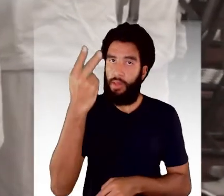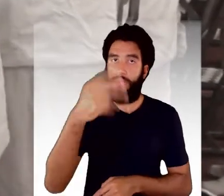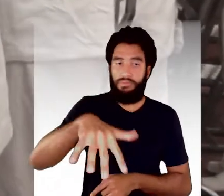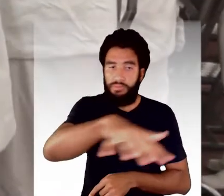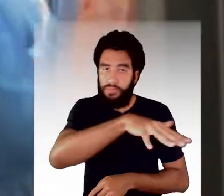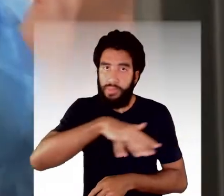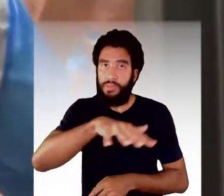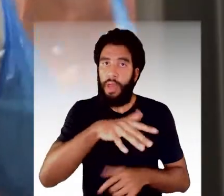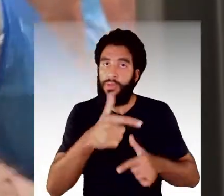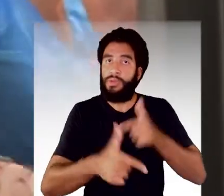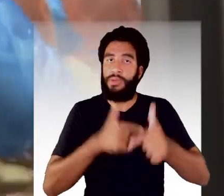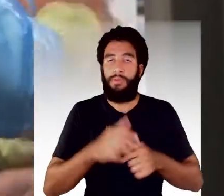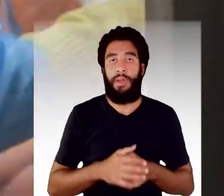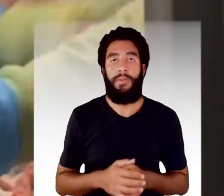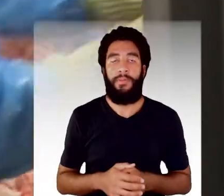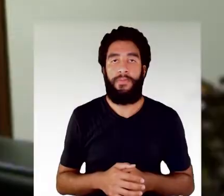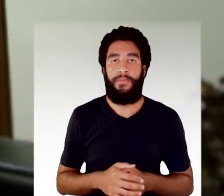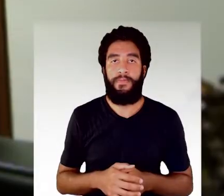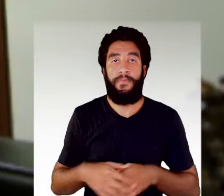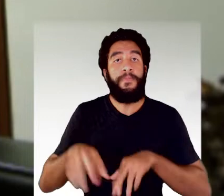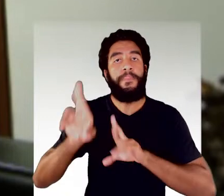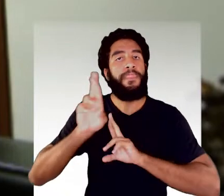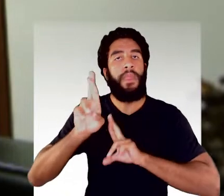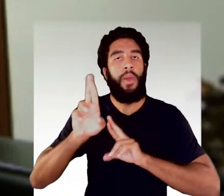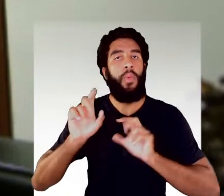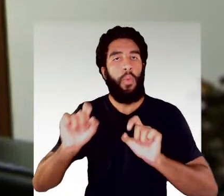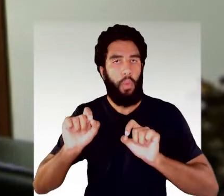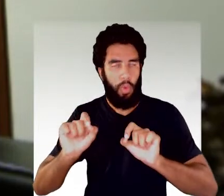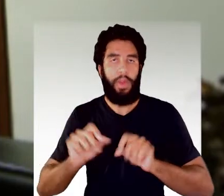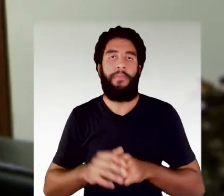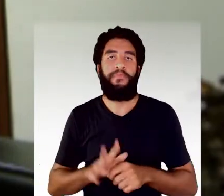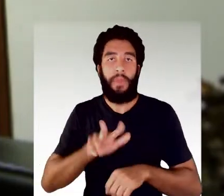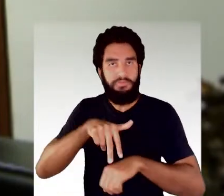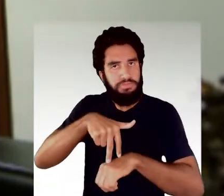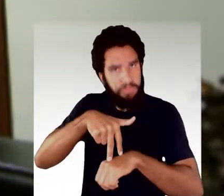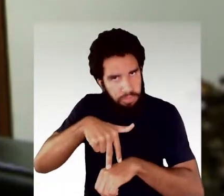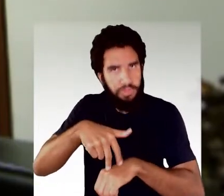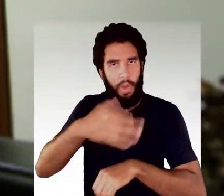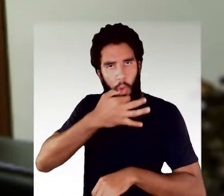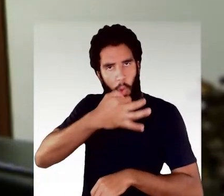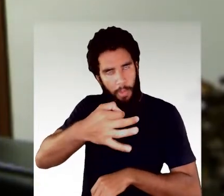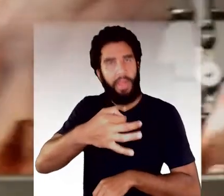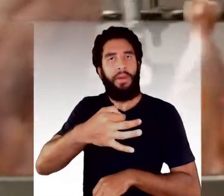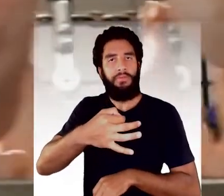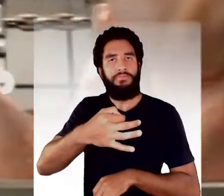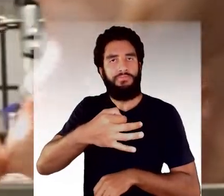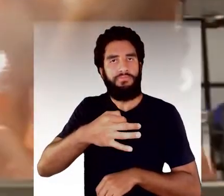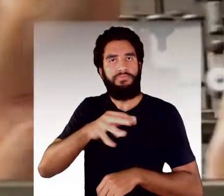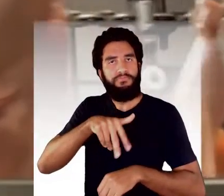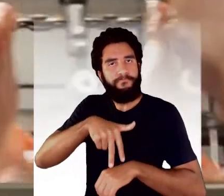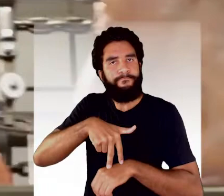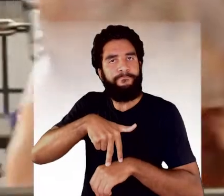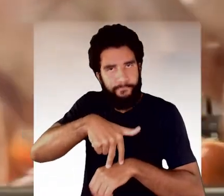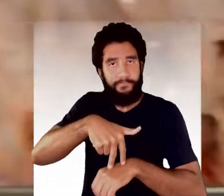seja valorizado no meio ambiente laboral. O que nós esperamos é que, com essa posição firme que temos tomado